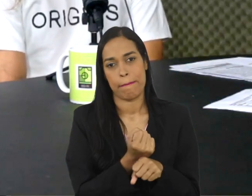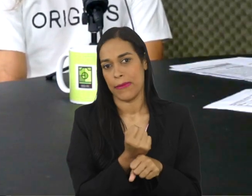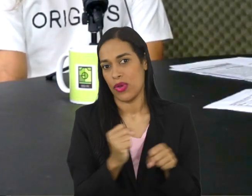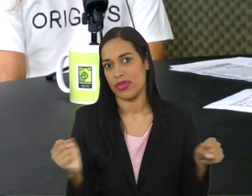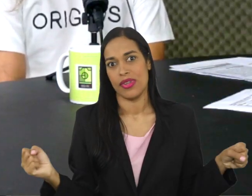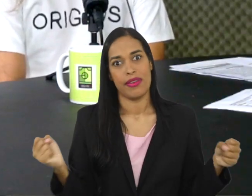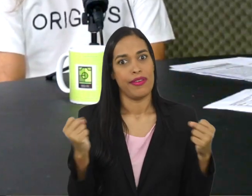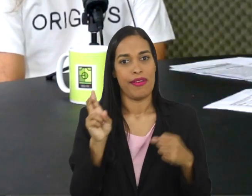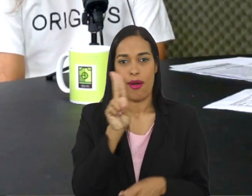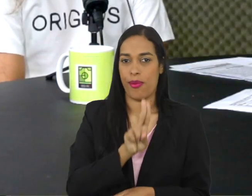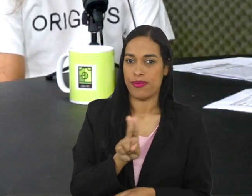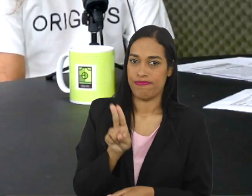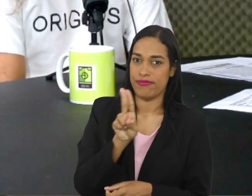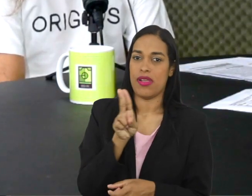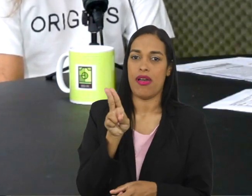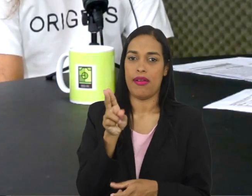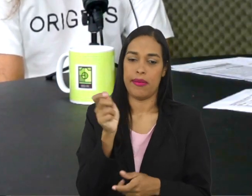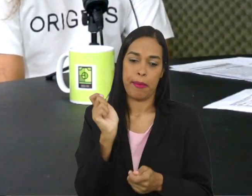né? Óbvio.